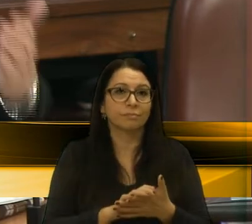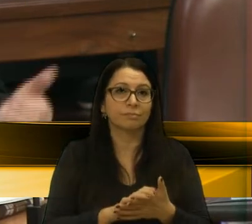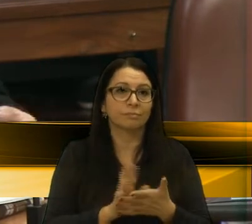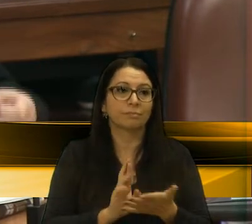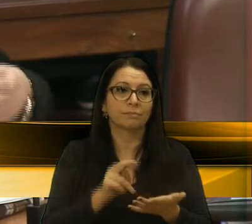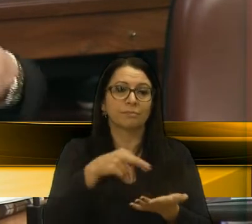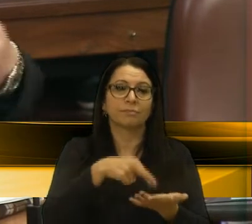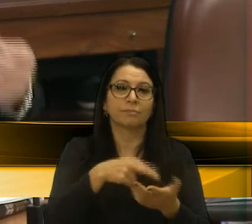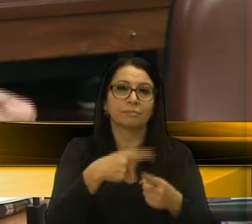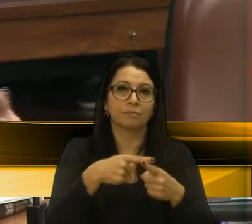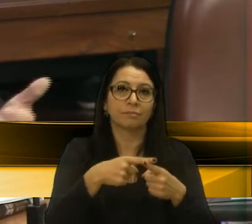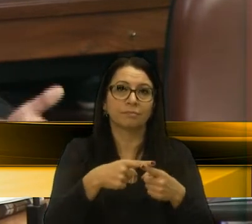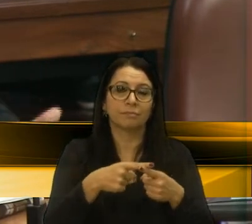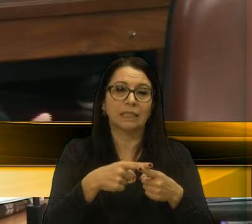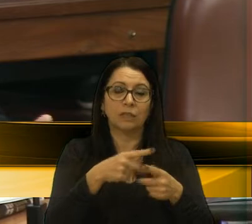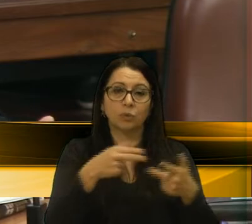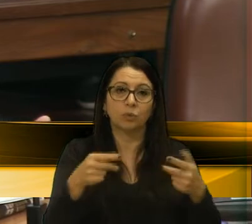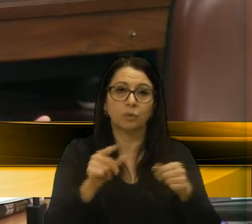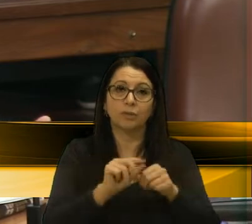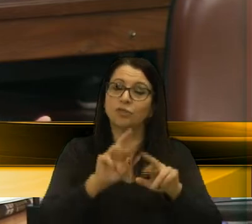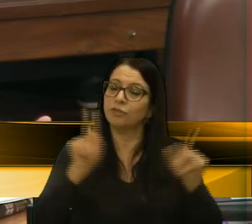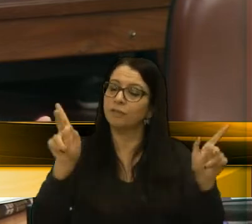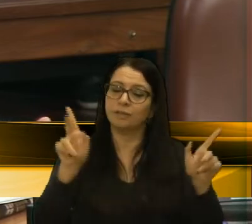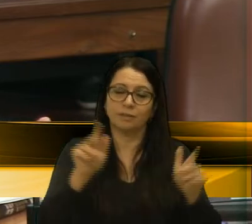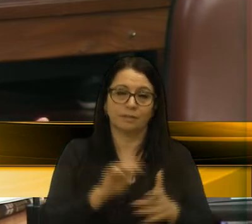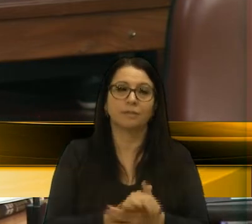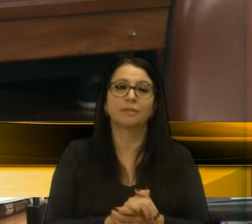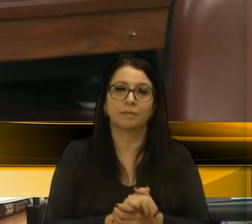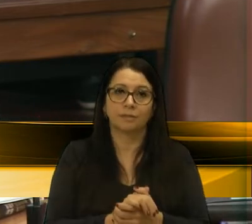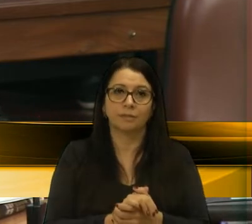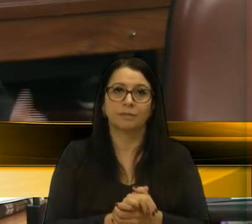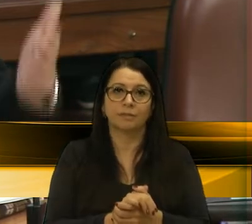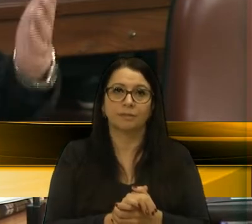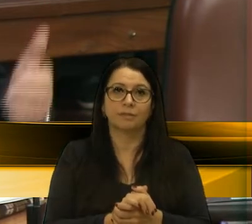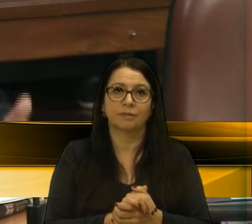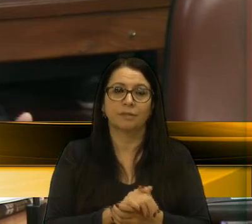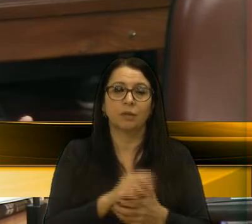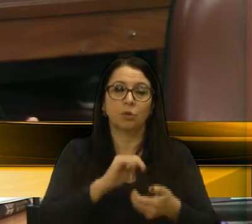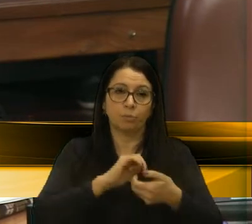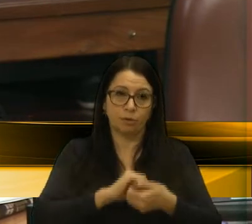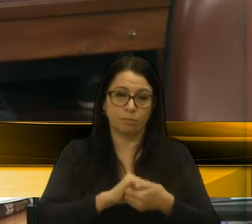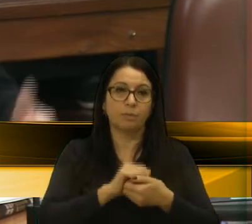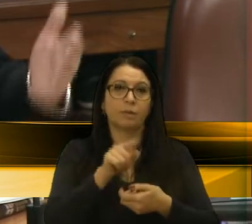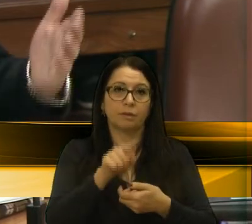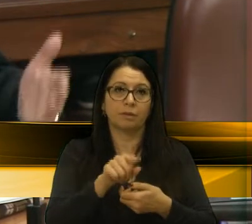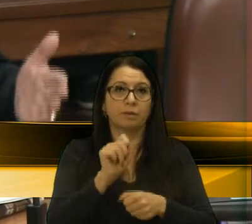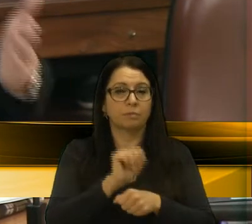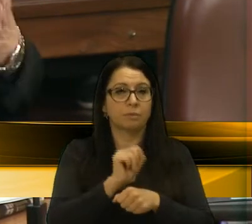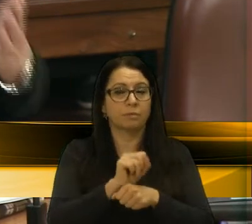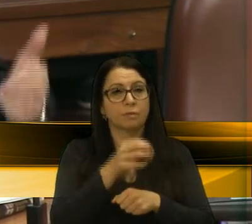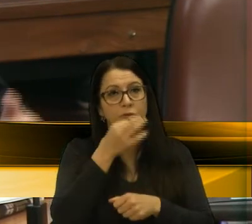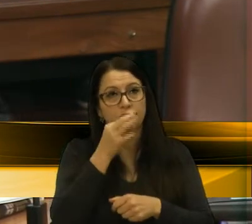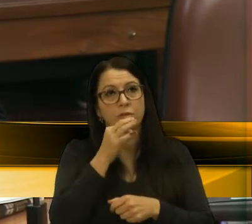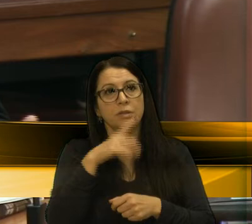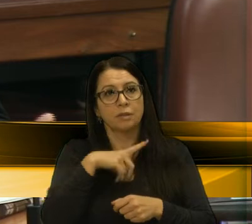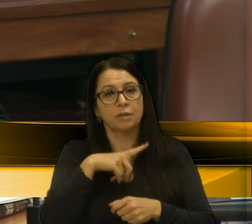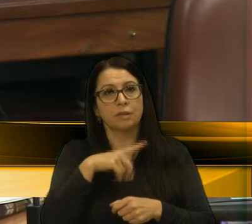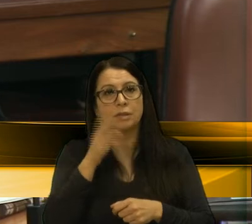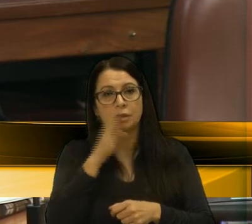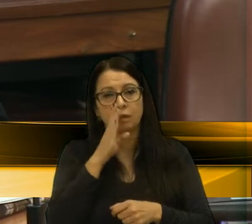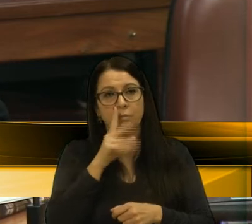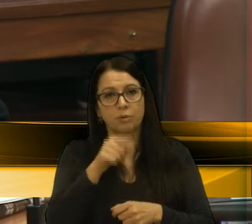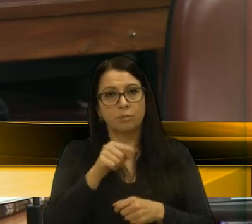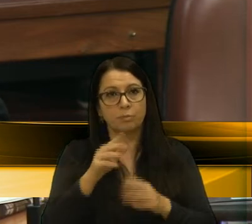realidade, são situações completamente diferentes, né? Então, cumprimentos e espero que Caxias encaminhe logo esse